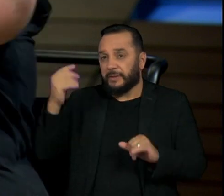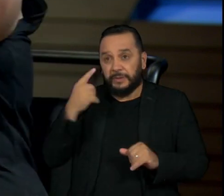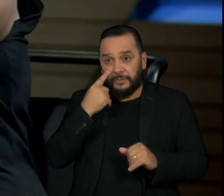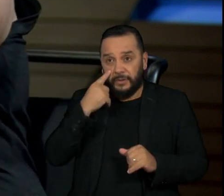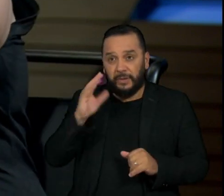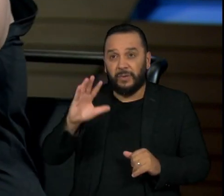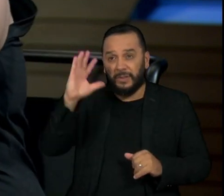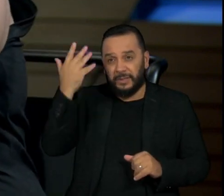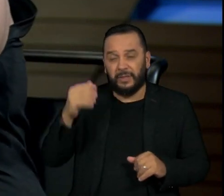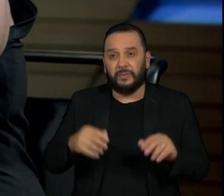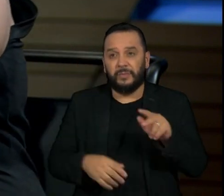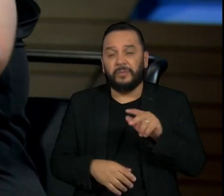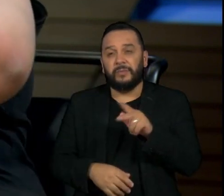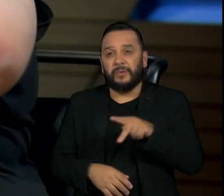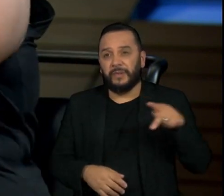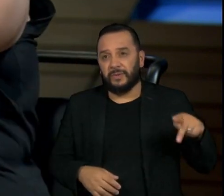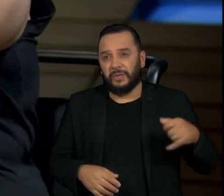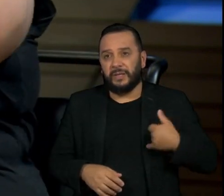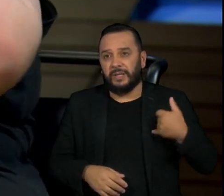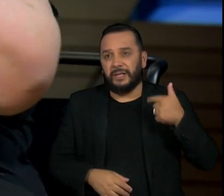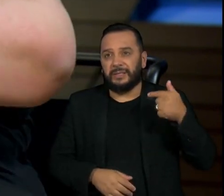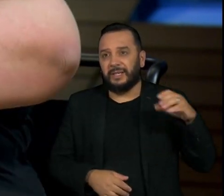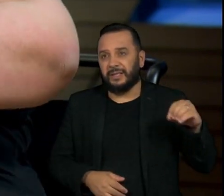vitimou uma professora de 70 anos. Né?